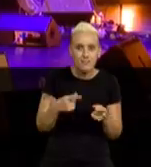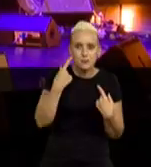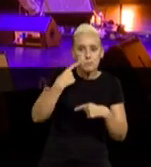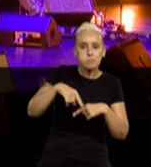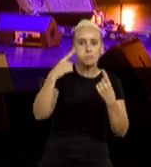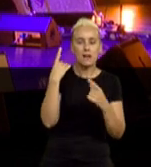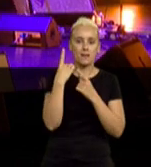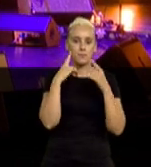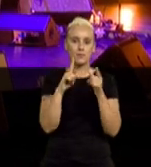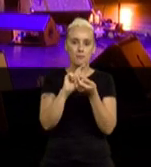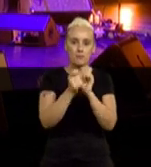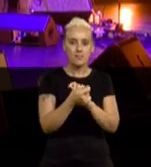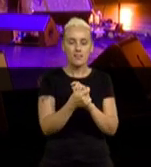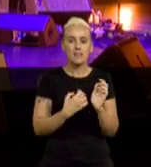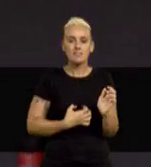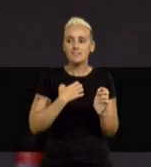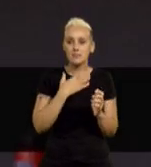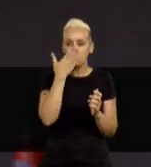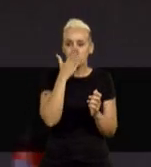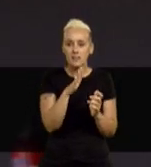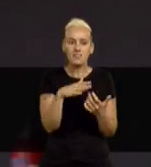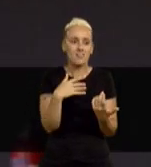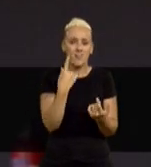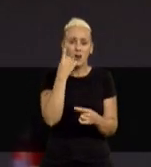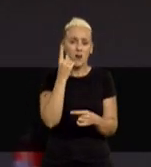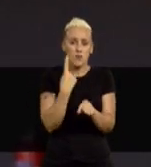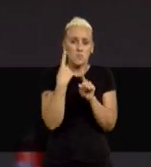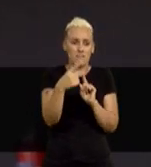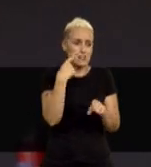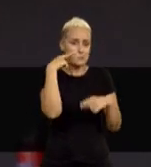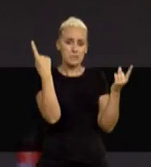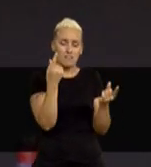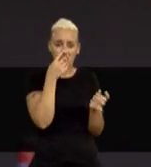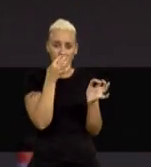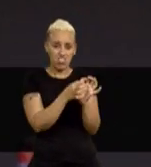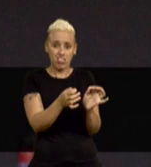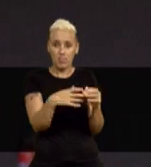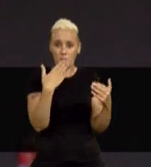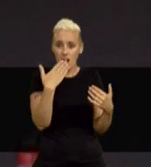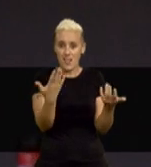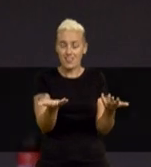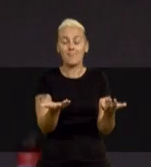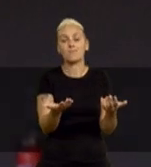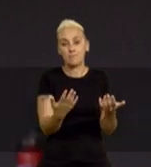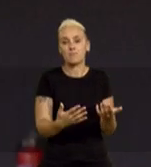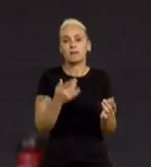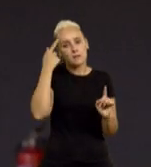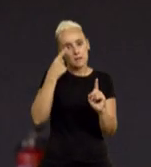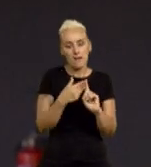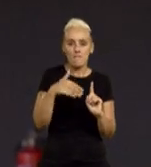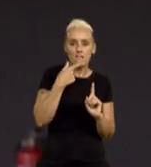coisas. E é um bocado efêmero, não é uma pessoa fazer isso só por uma data, não é? Portanto, a ideia é nós fazermos algumas datas